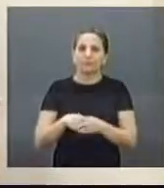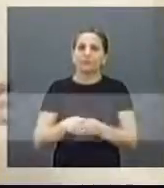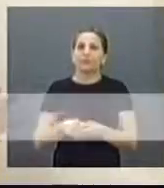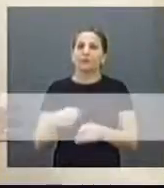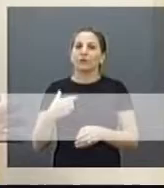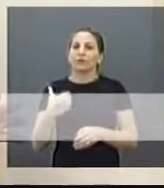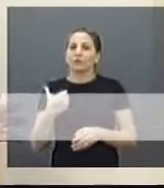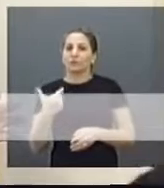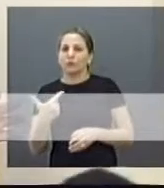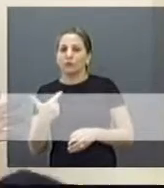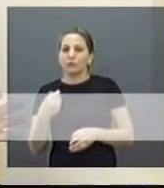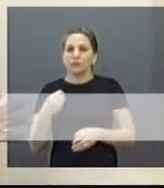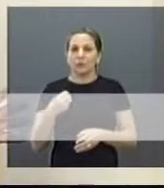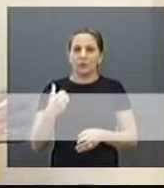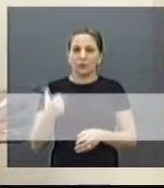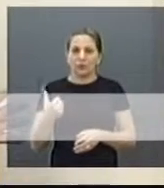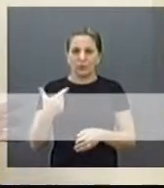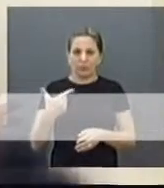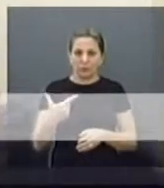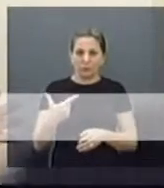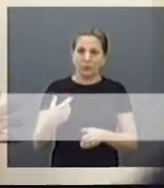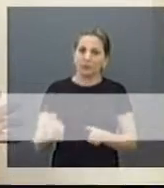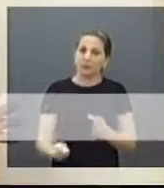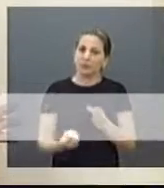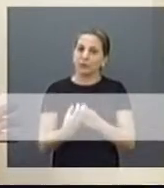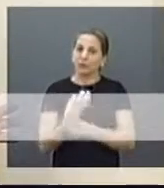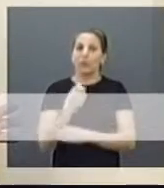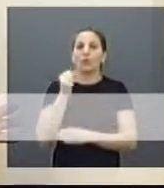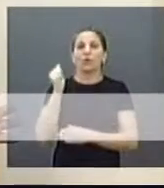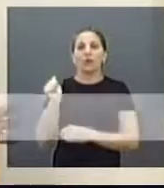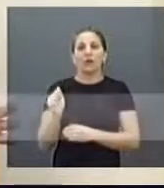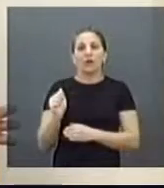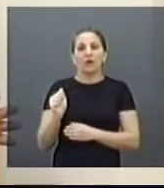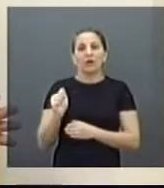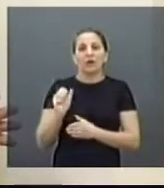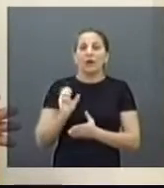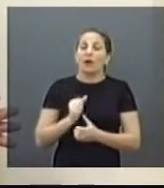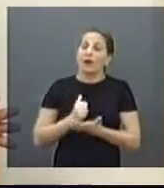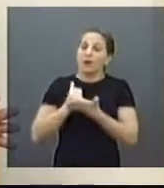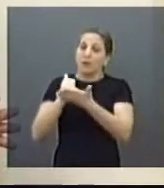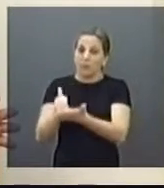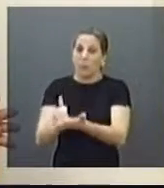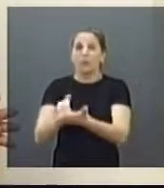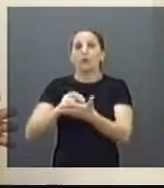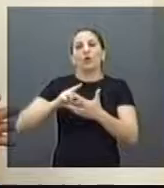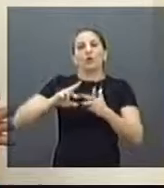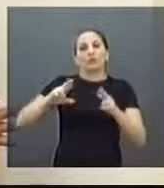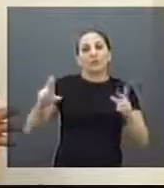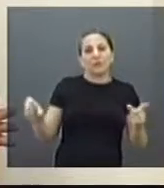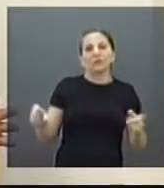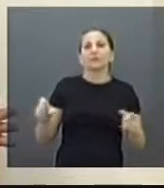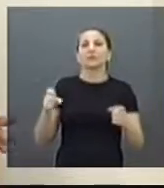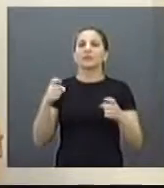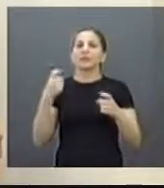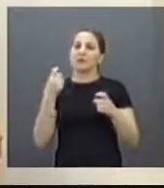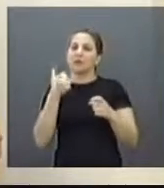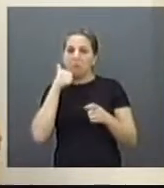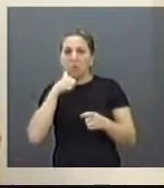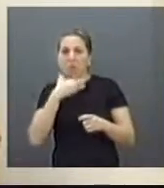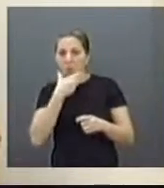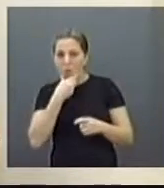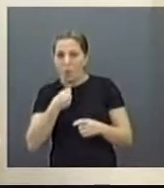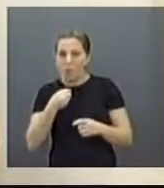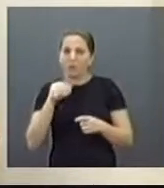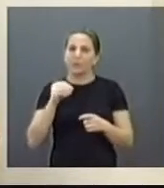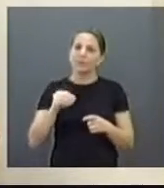2012 nós criamos a assessoria de políticas para a diversidade sexual que foi nesta casa que